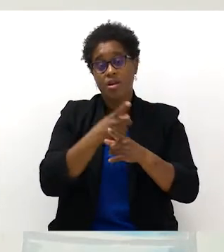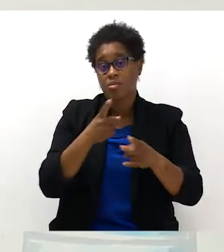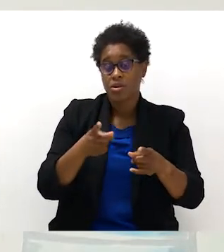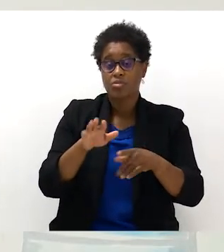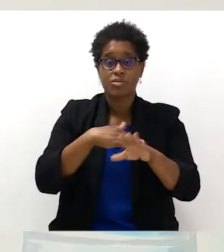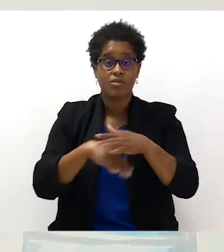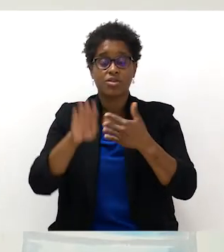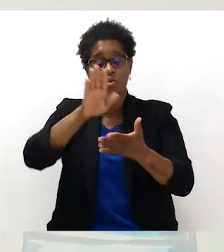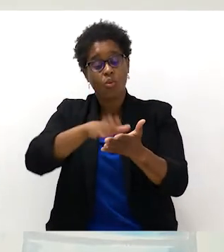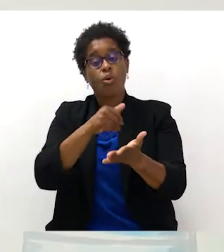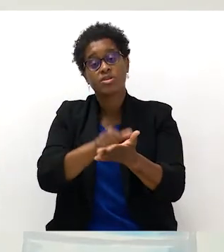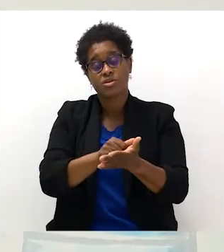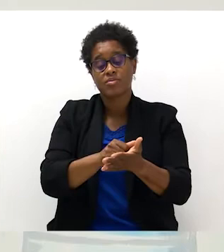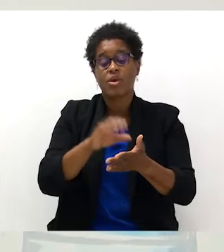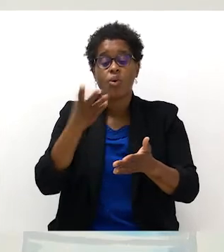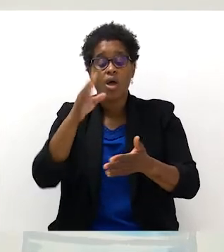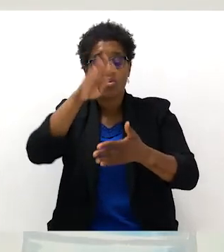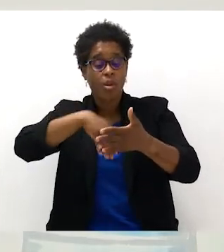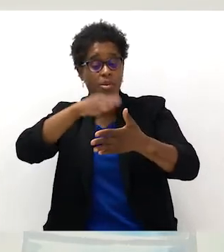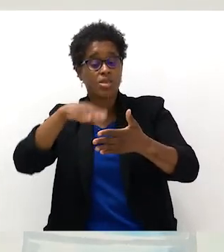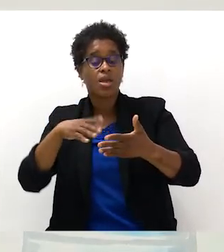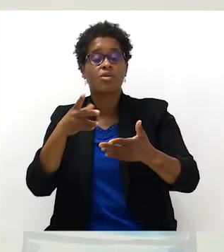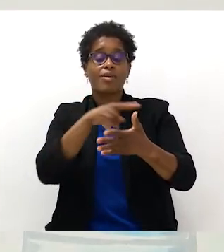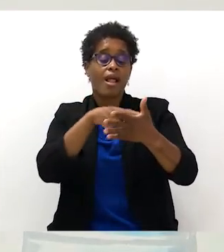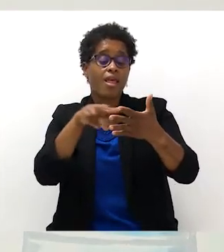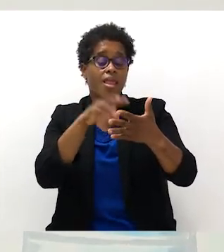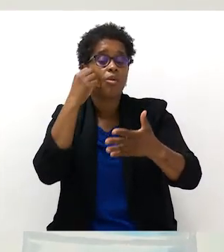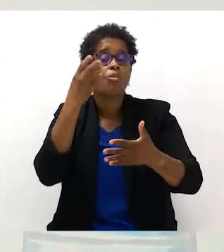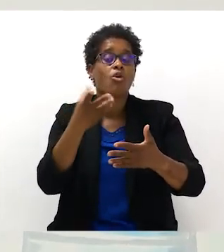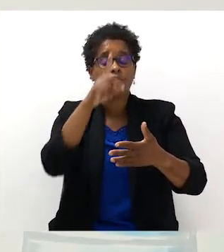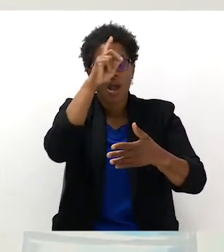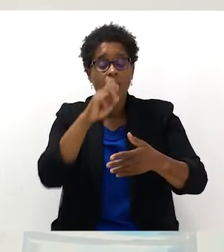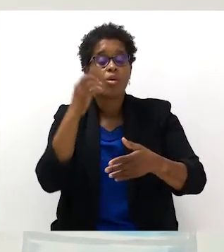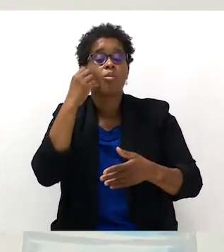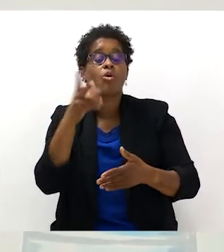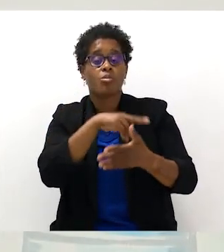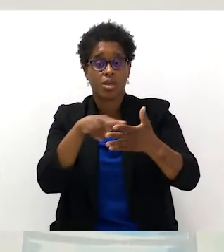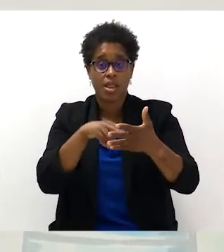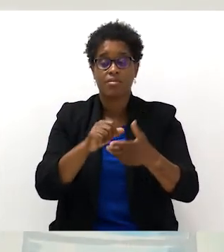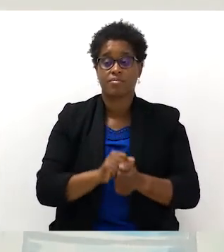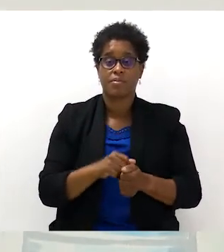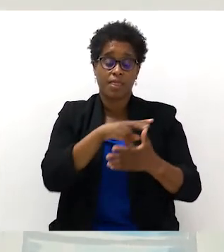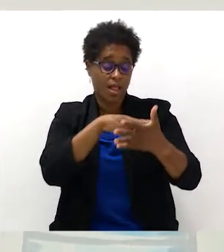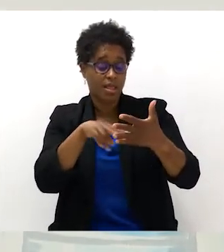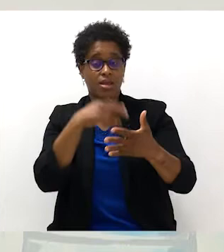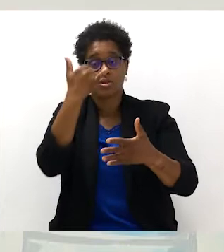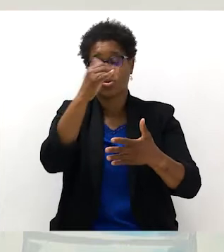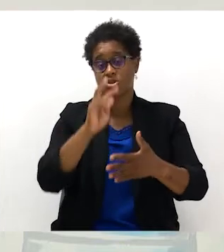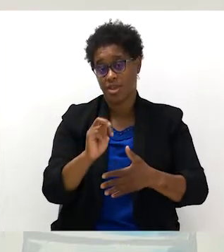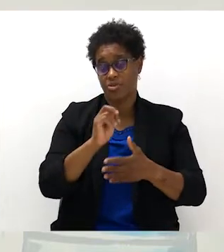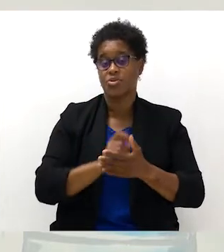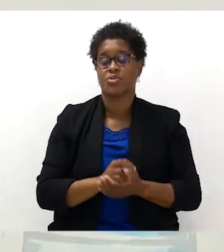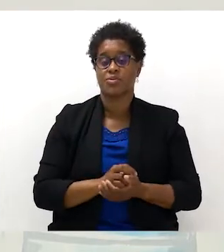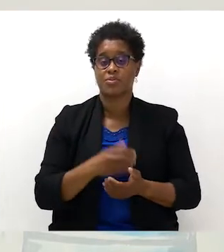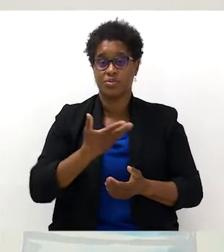a correção. Ao pintar, como é que se lê? Vamos recordar como é que se lê? Lê-se